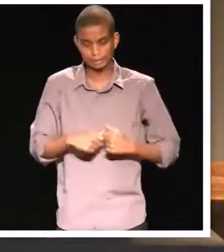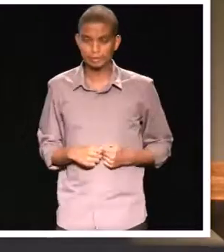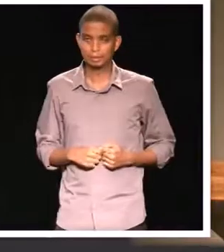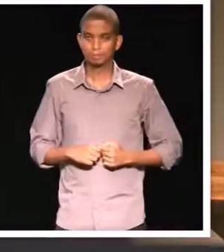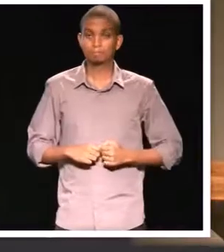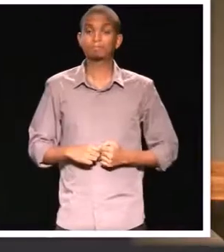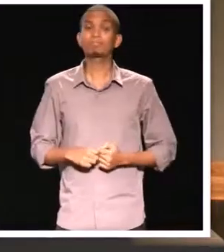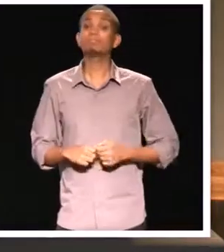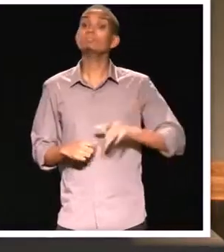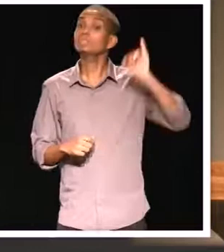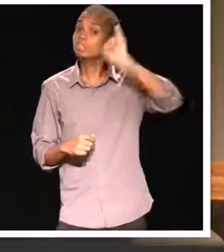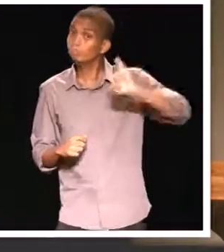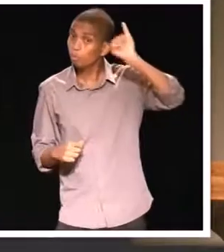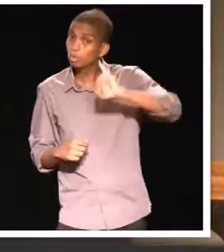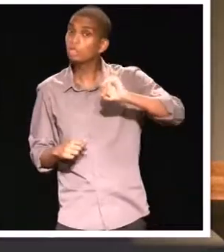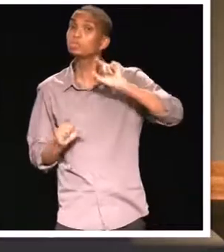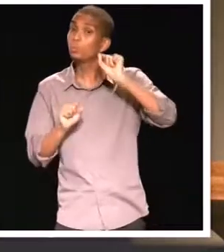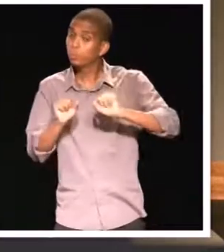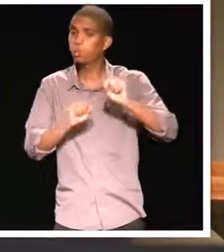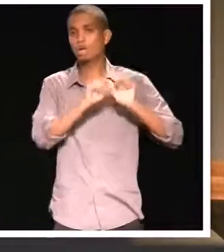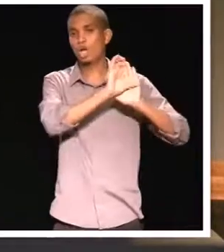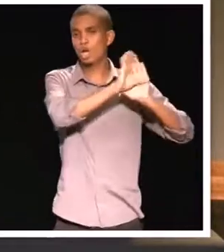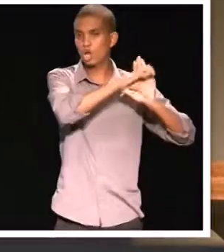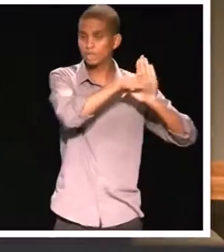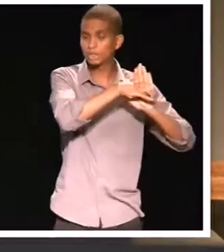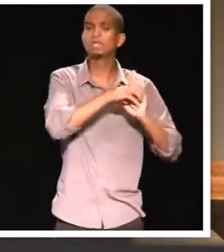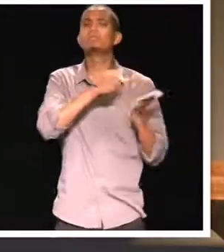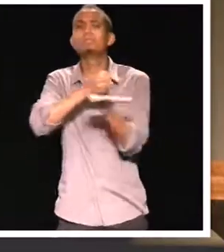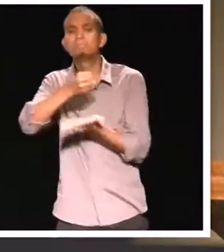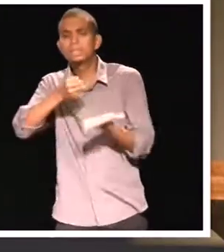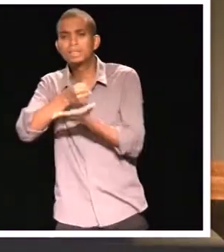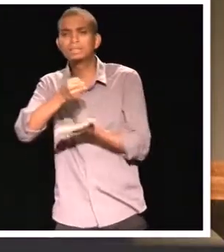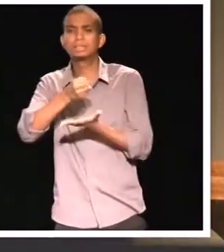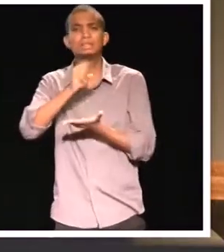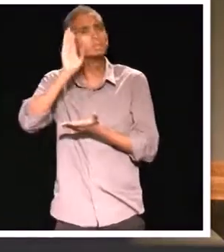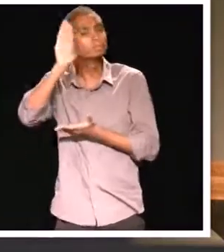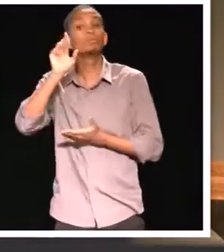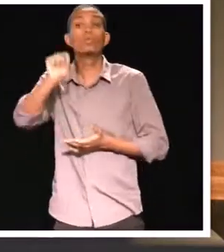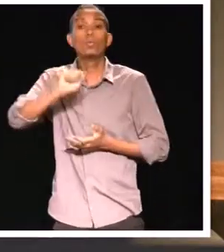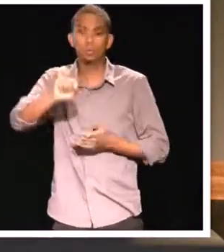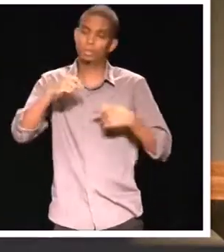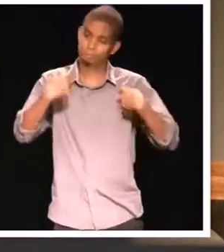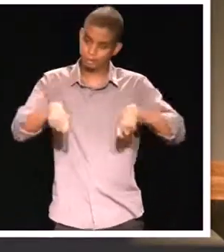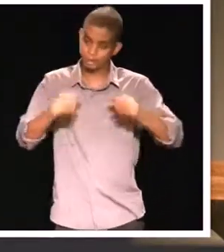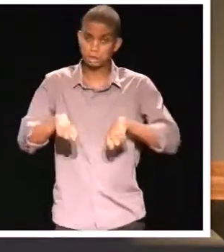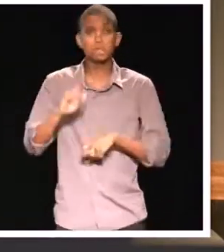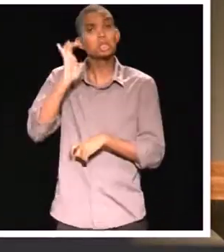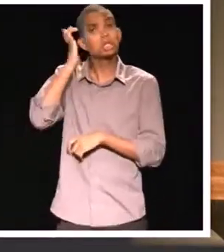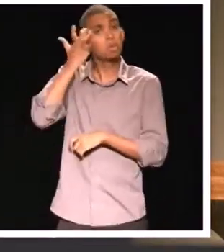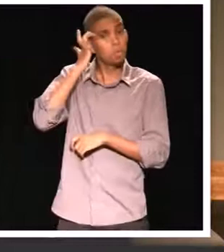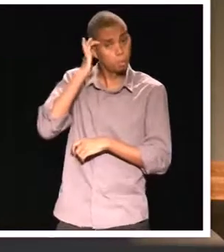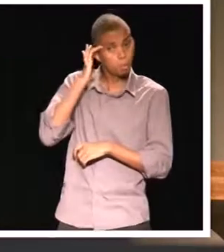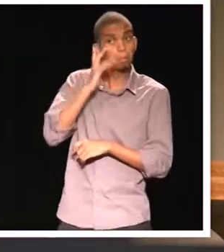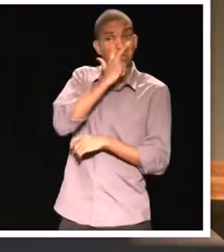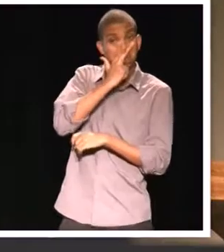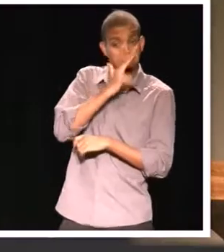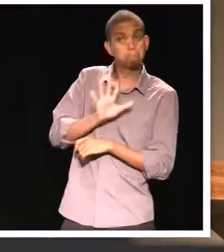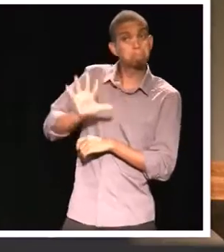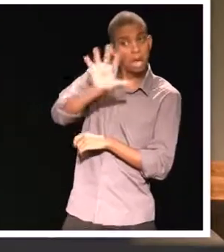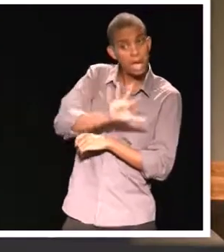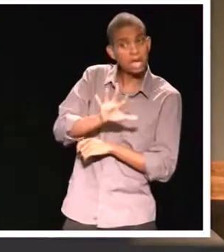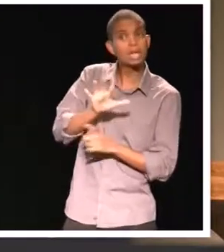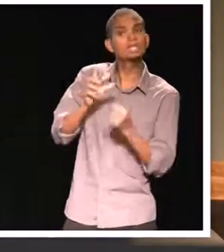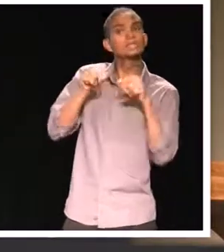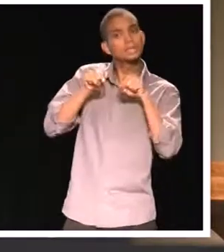Mas o importante são os princípios, os conceitos. E, nesse sentido, acho que estamos num